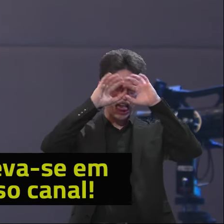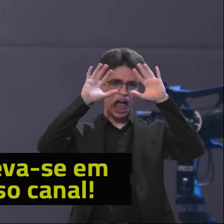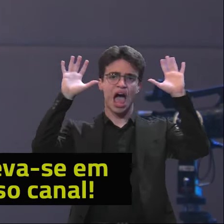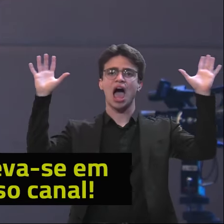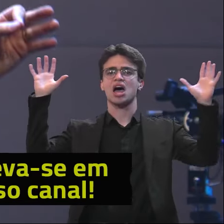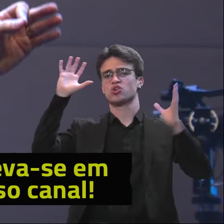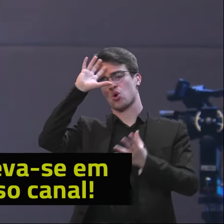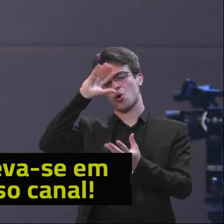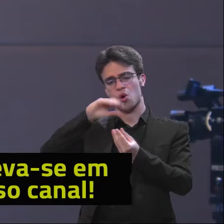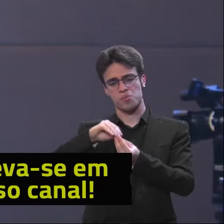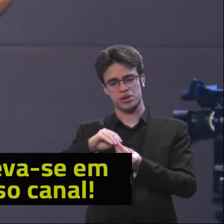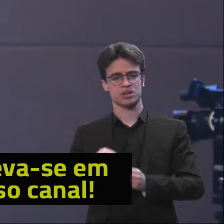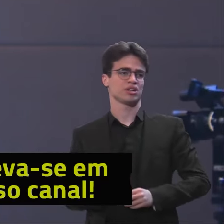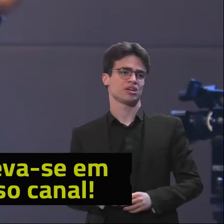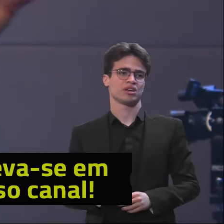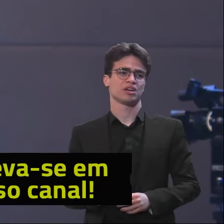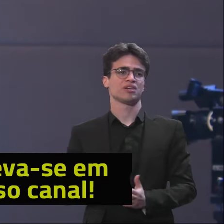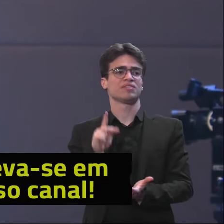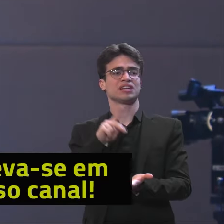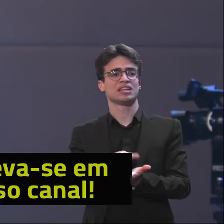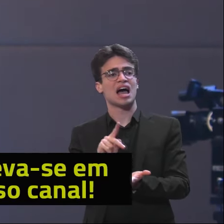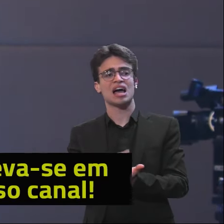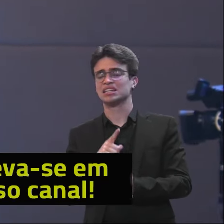éramos capazes de perceber.